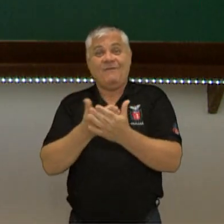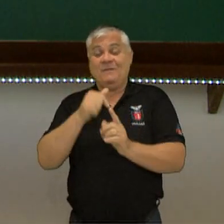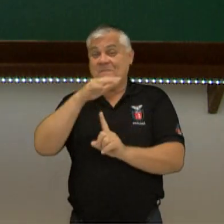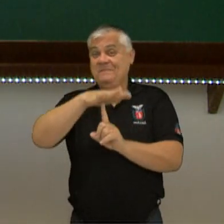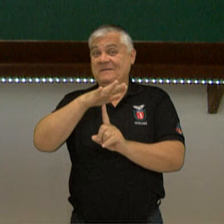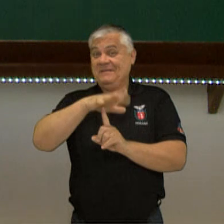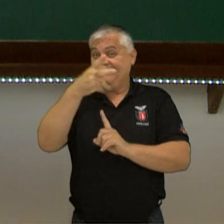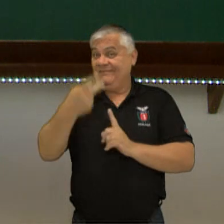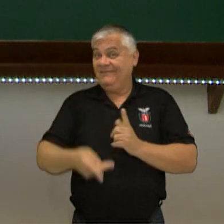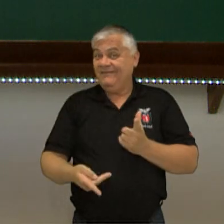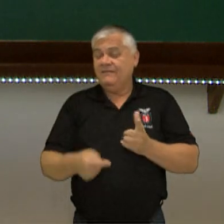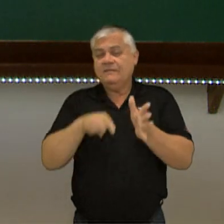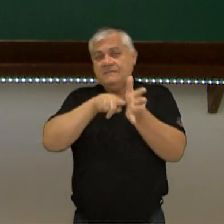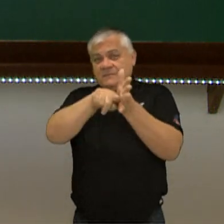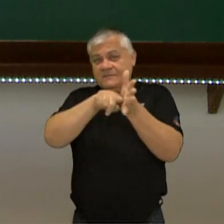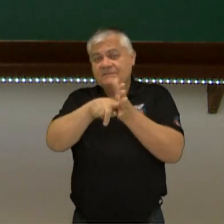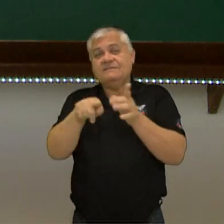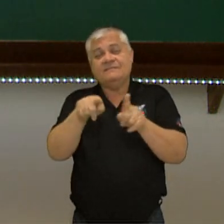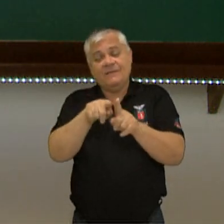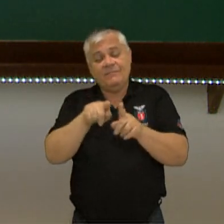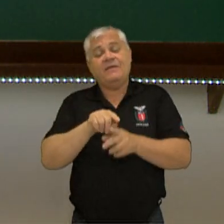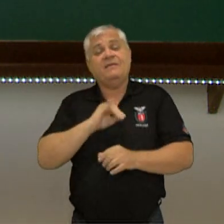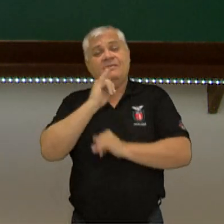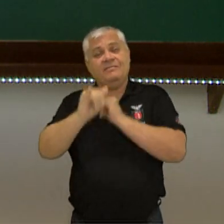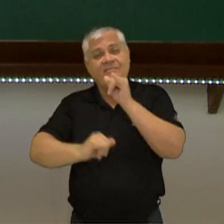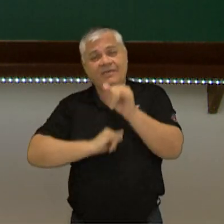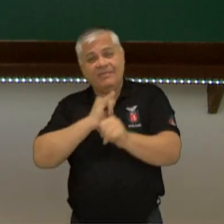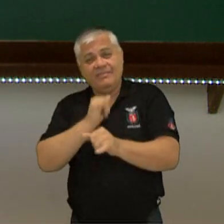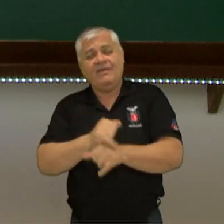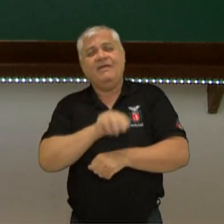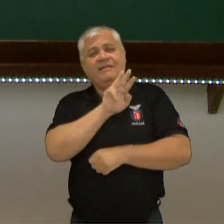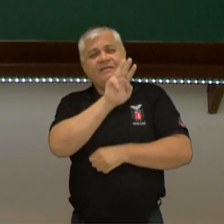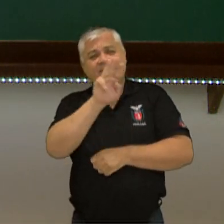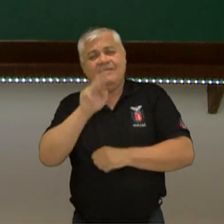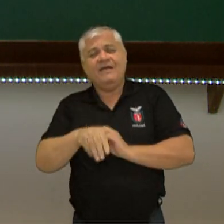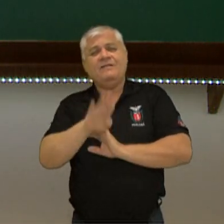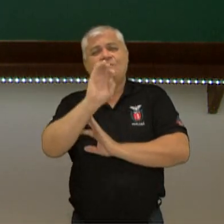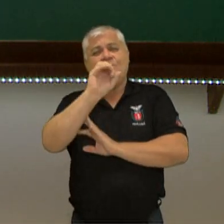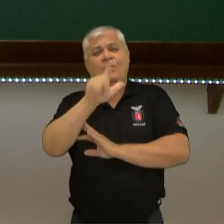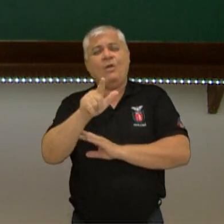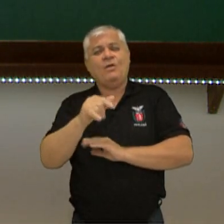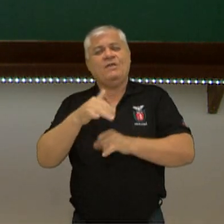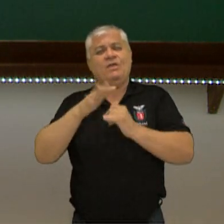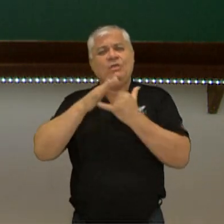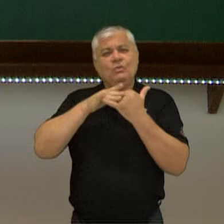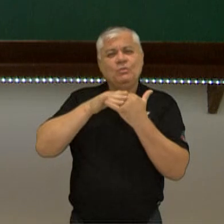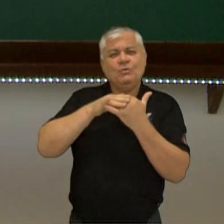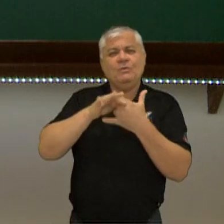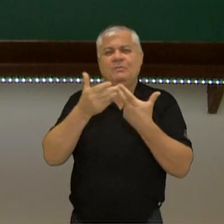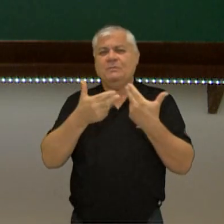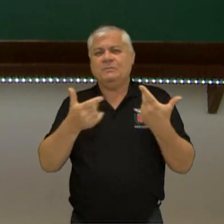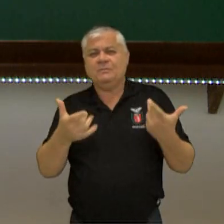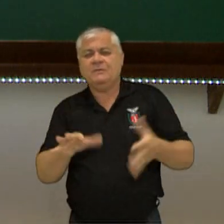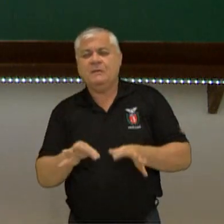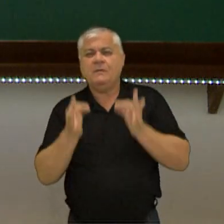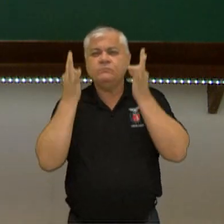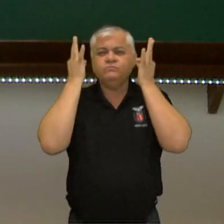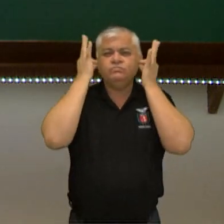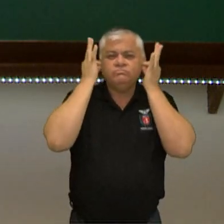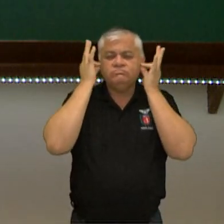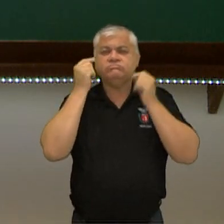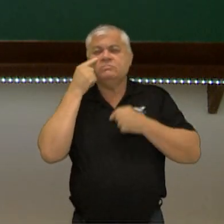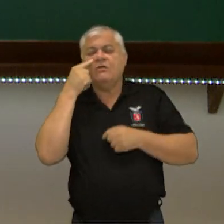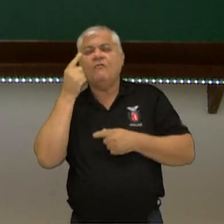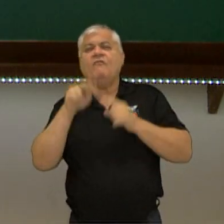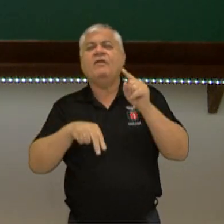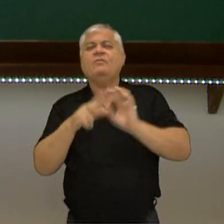suas pesquisas. Na internet, nos sites, blogs, no YouTube, assistindo vídeos, ouvindo podcasts, tem muito